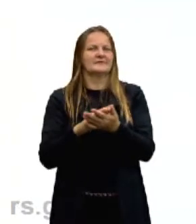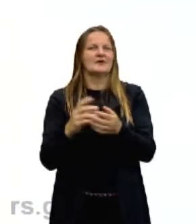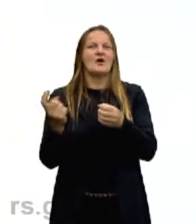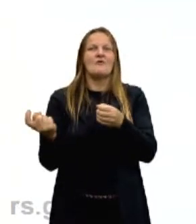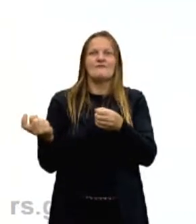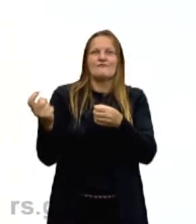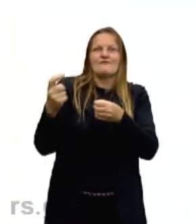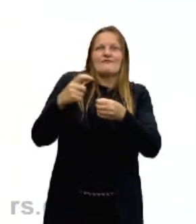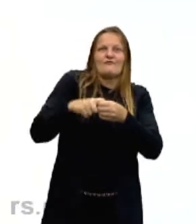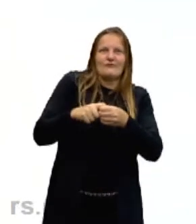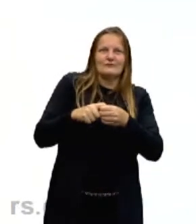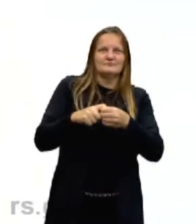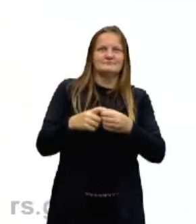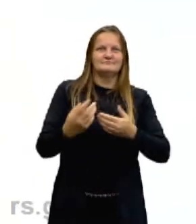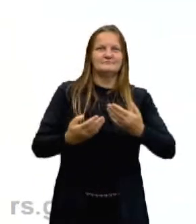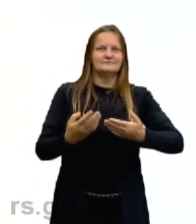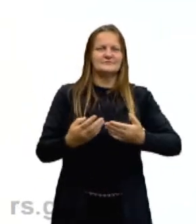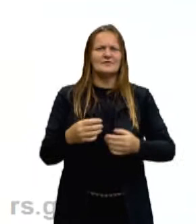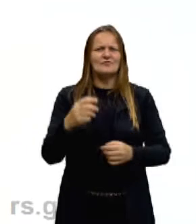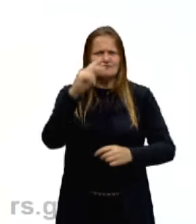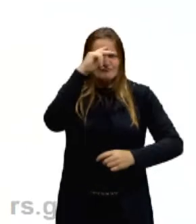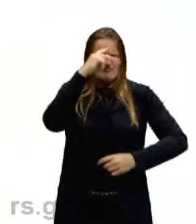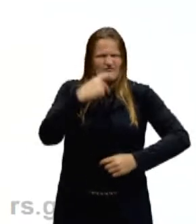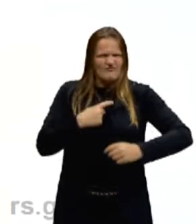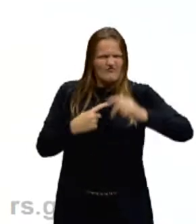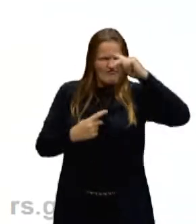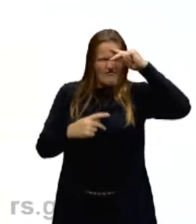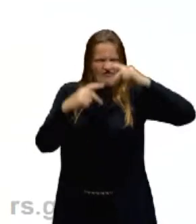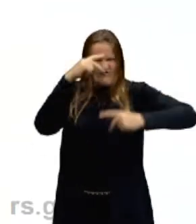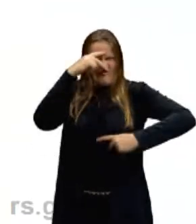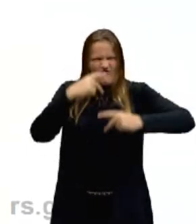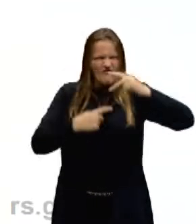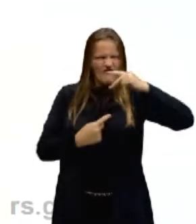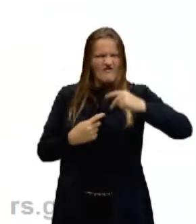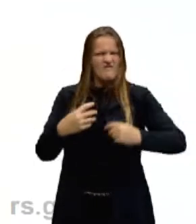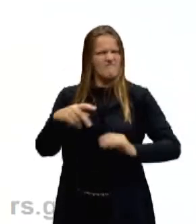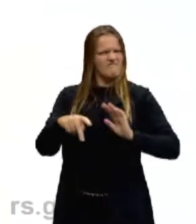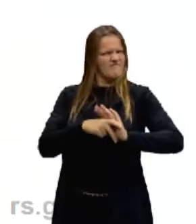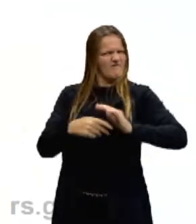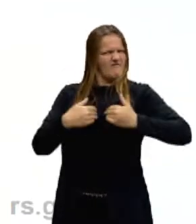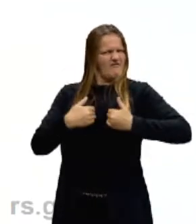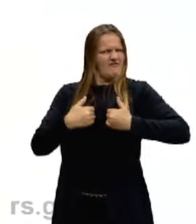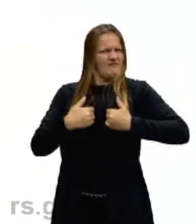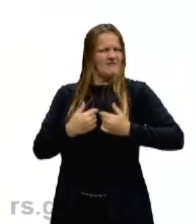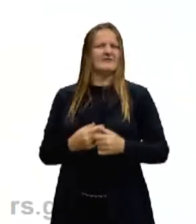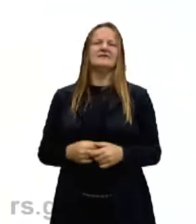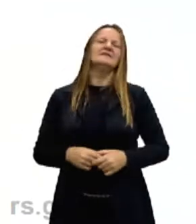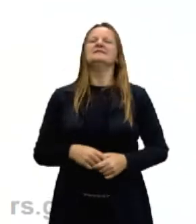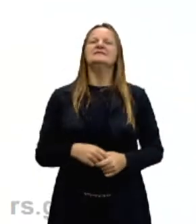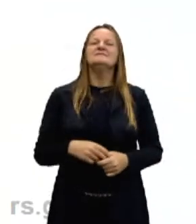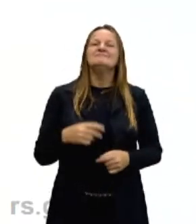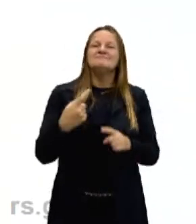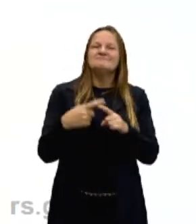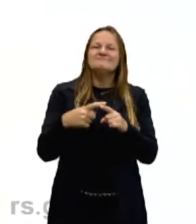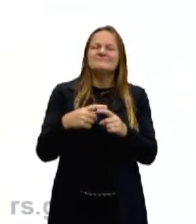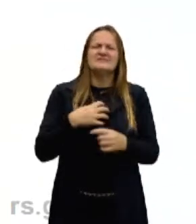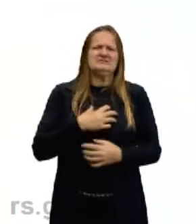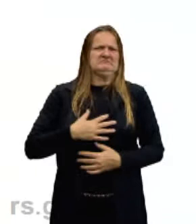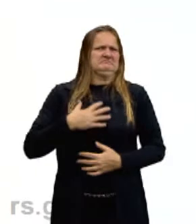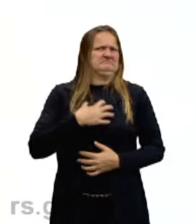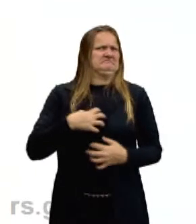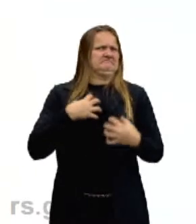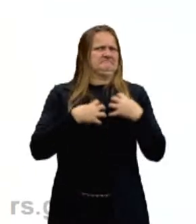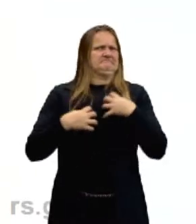volta com essa com esse egoísmo com esse cara se voltando para dentro de si mesmo a gente vai ter uma insatisfação